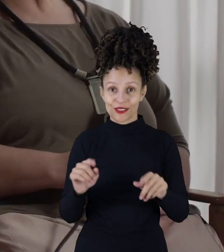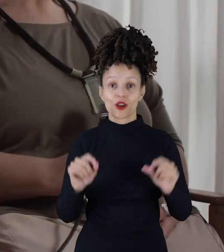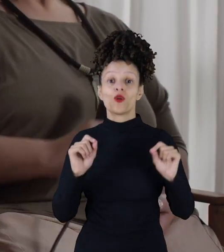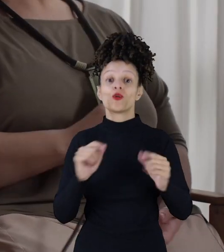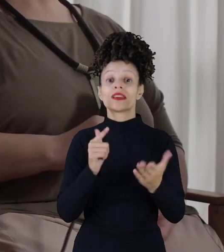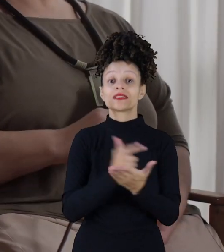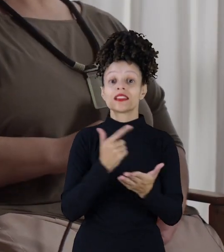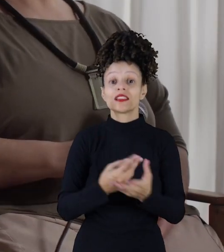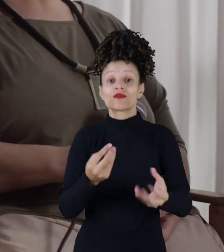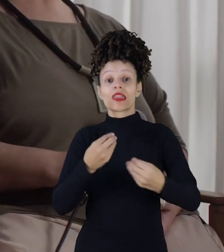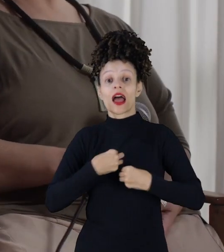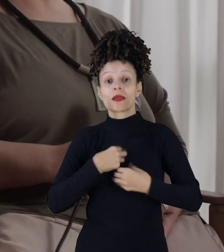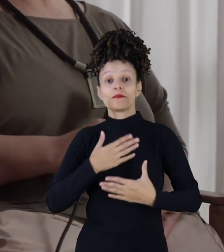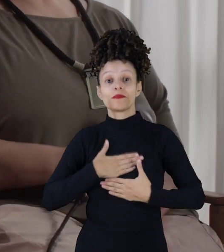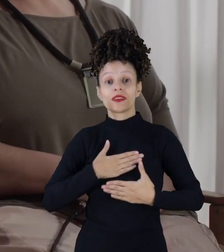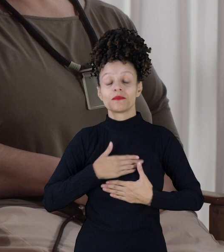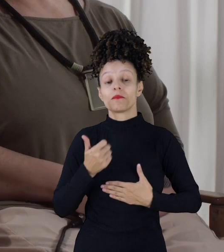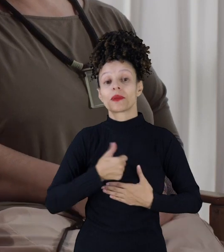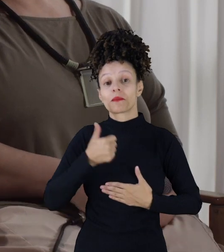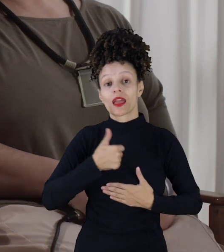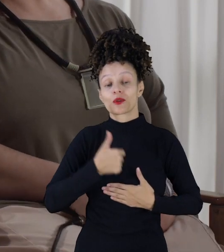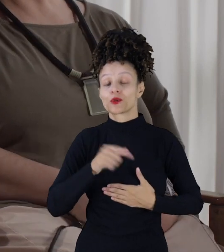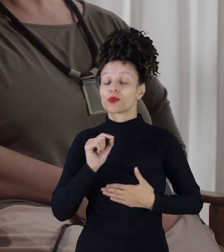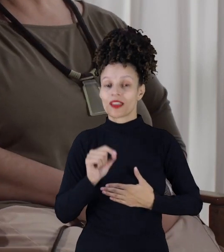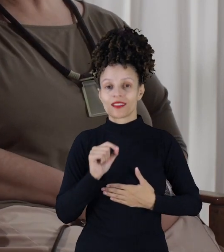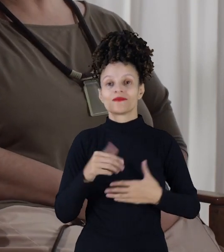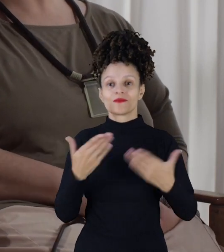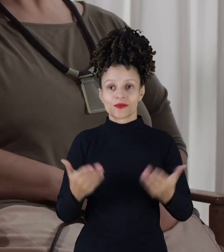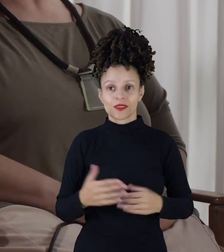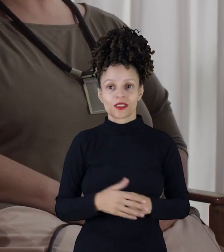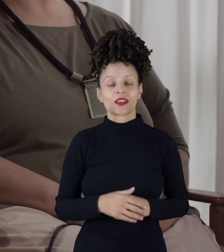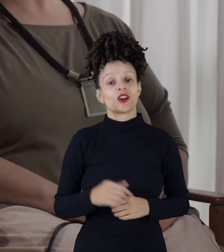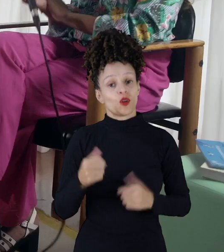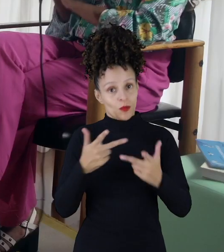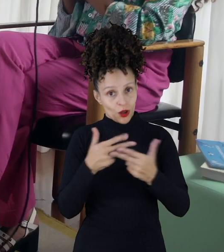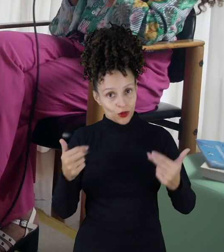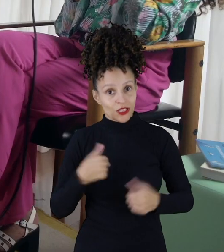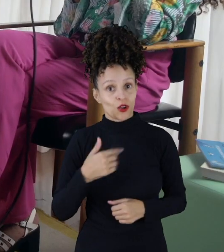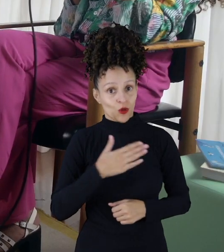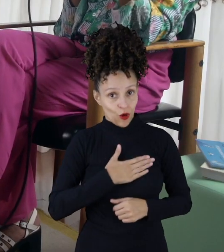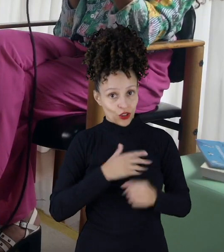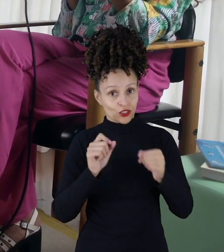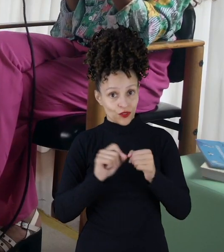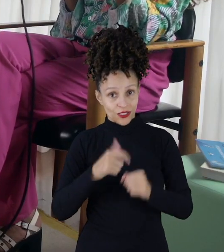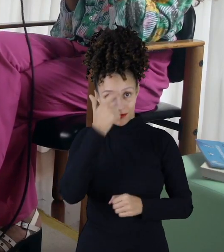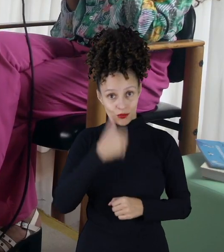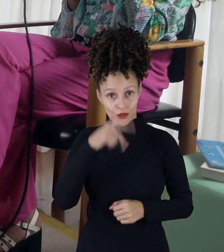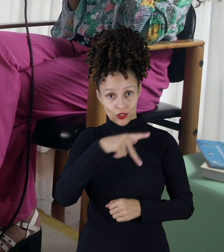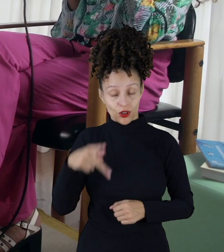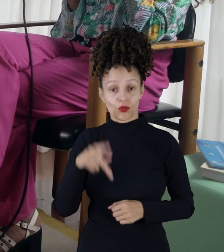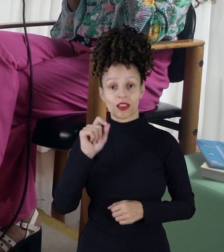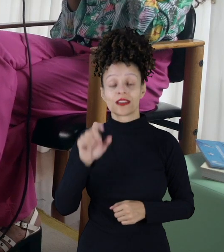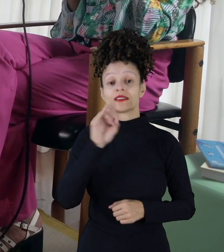façam isso. O que esse livro causa em mim, em primeiro lugar? Né? E uma coisa que eu gosto